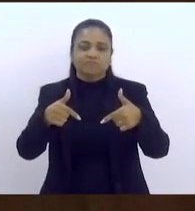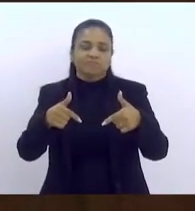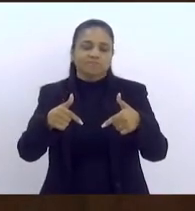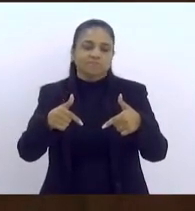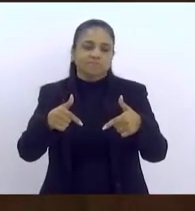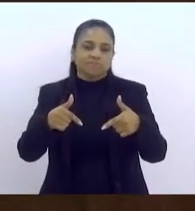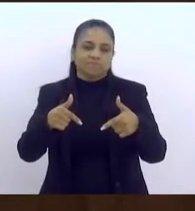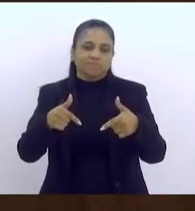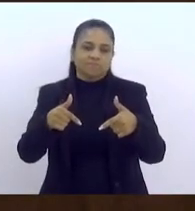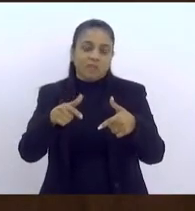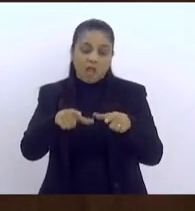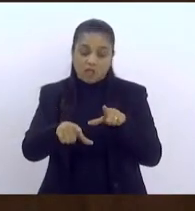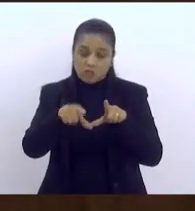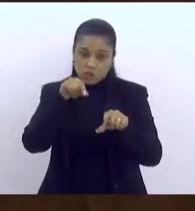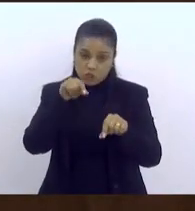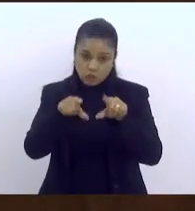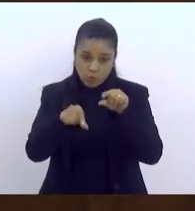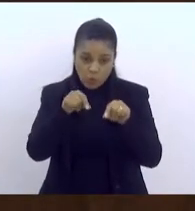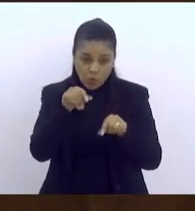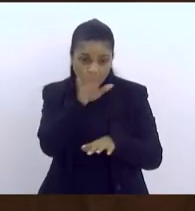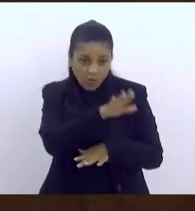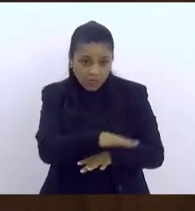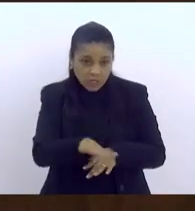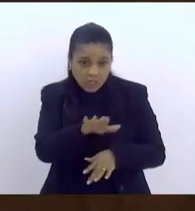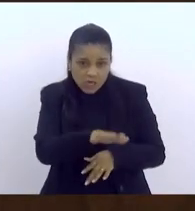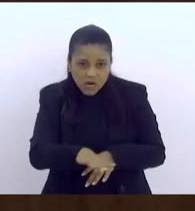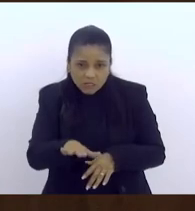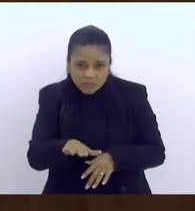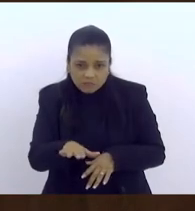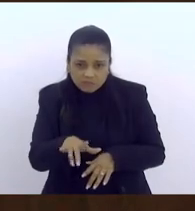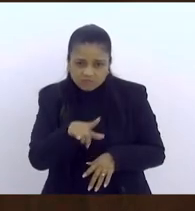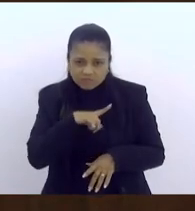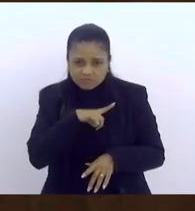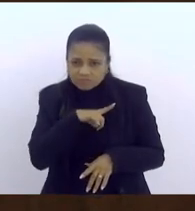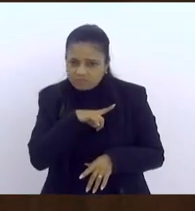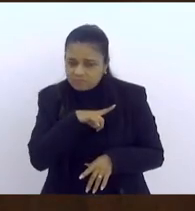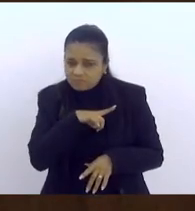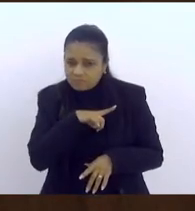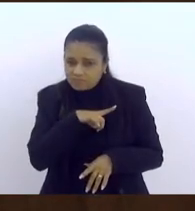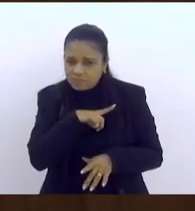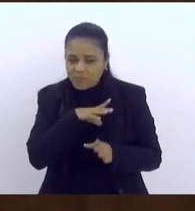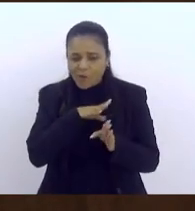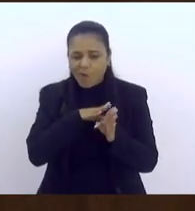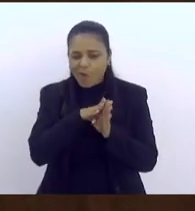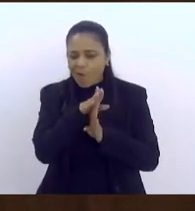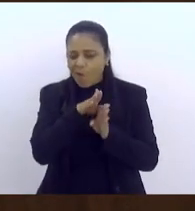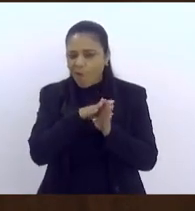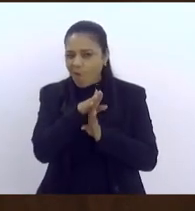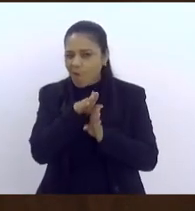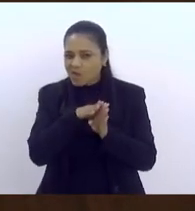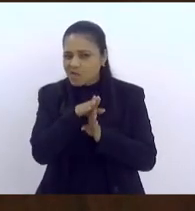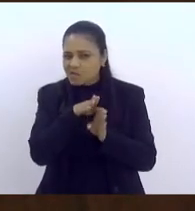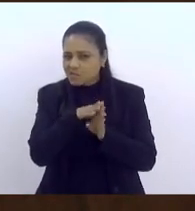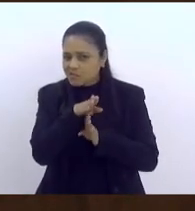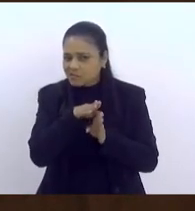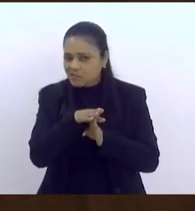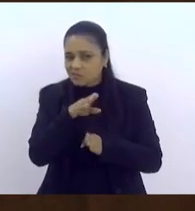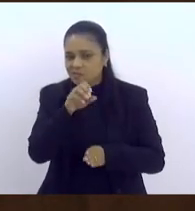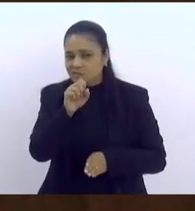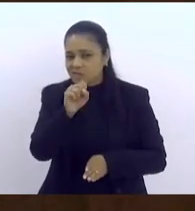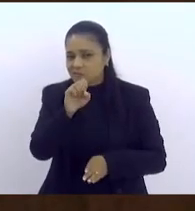integridade e à escolha que cada criança vai ter no tipo de orientação sexual.